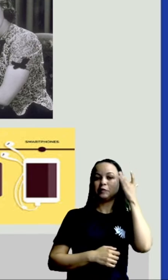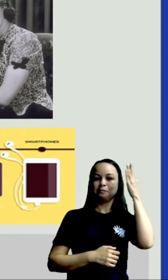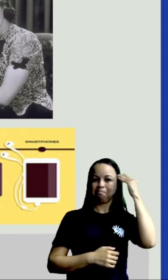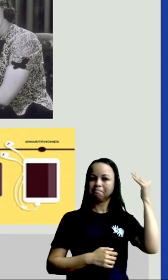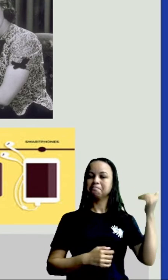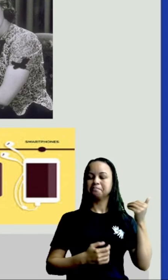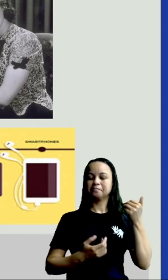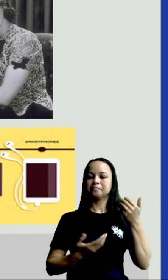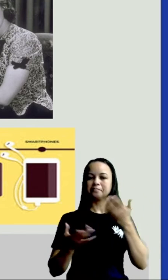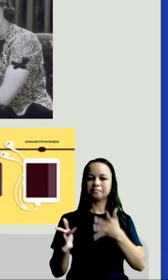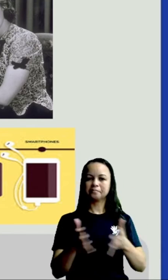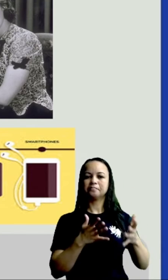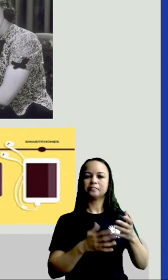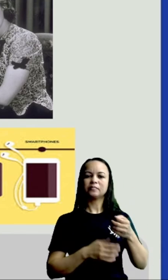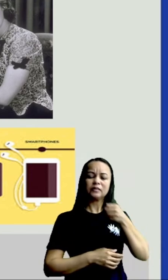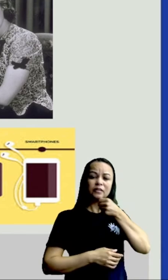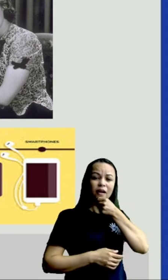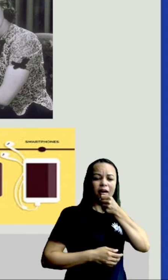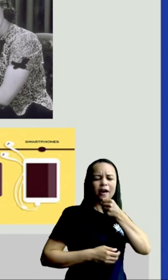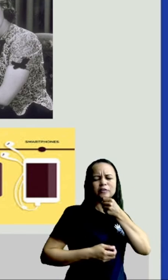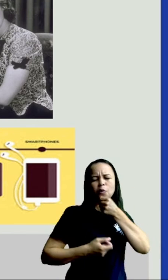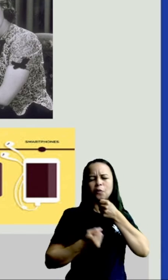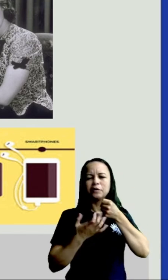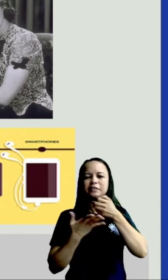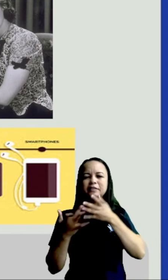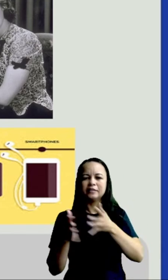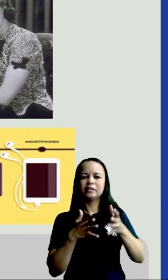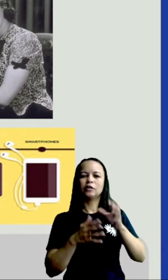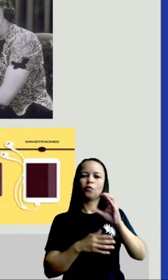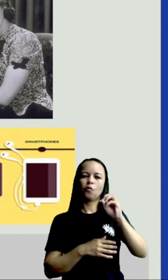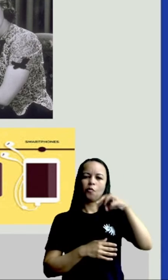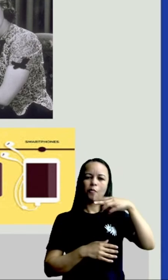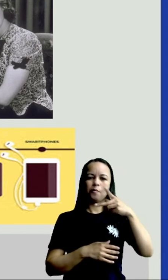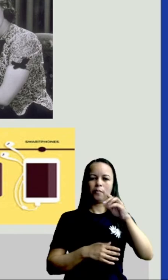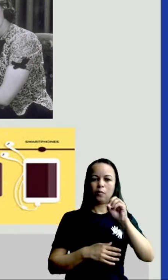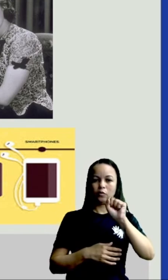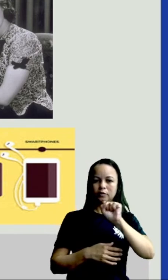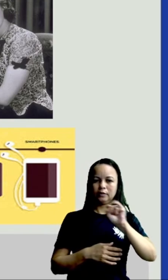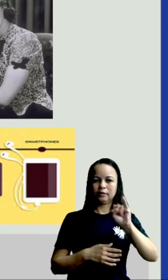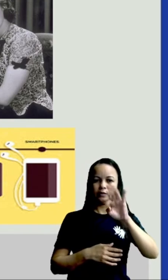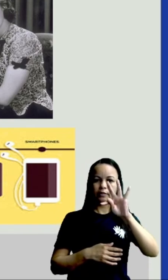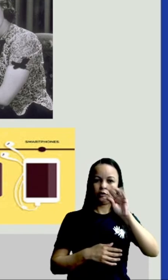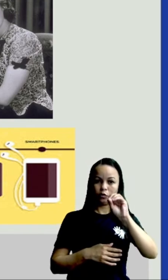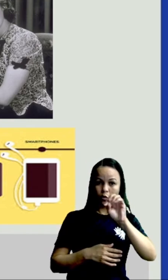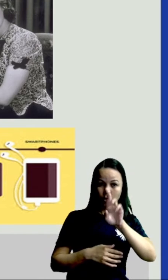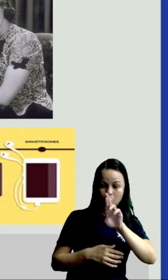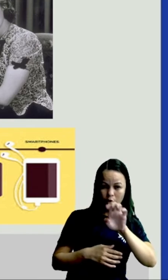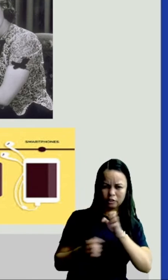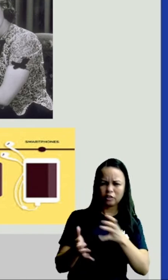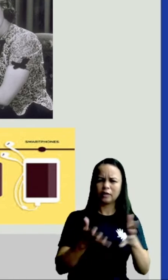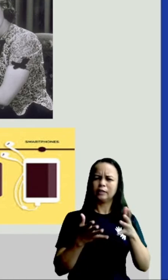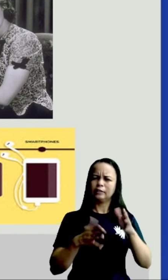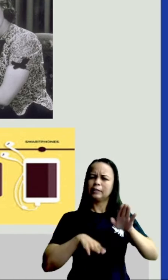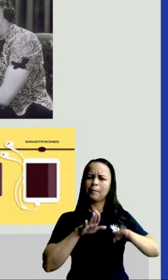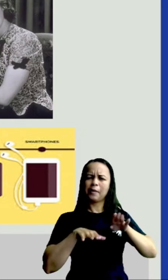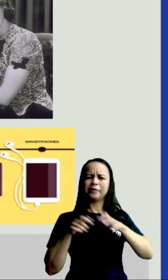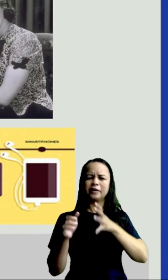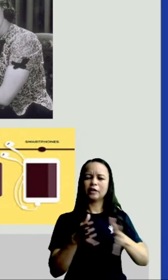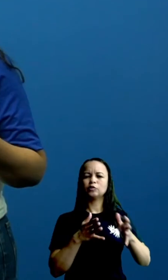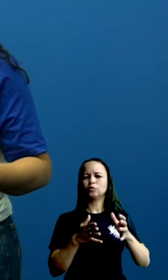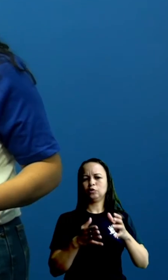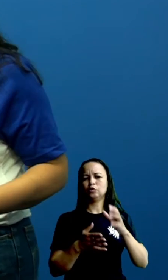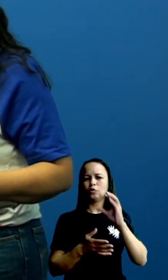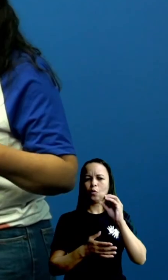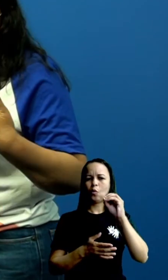projetar cantores e compositores já que eles não dependem somente dos concertos musicais é porque antes